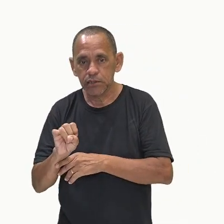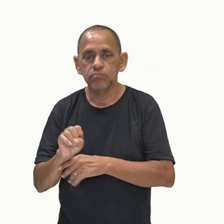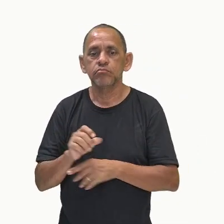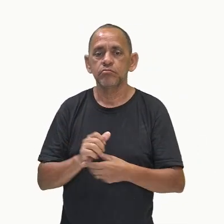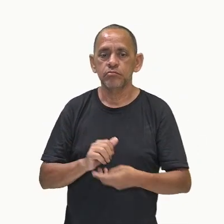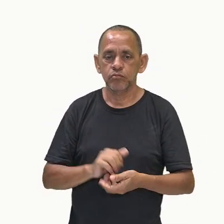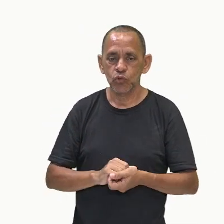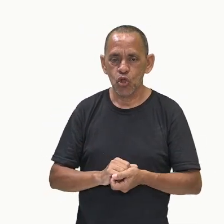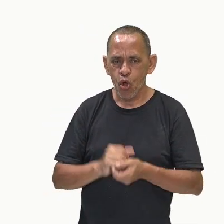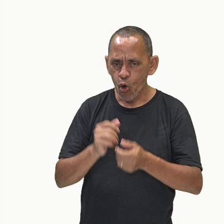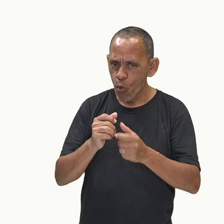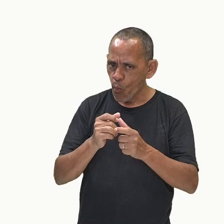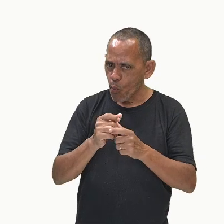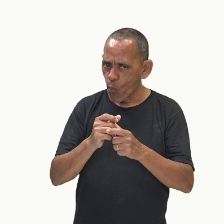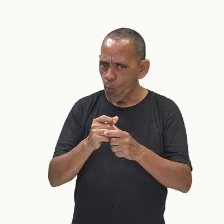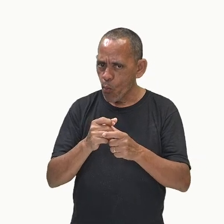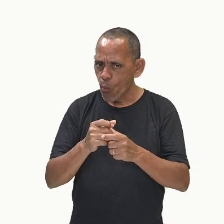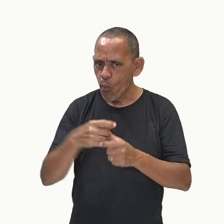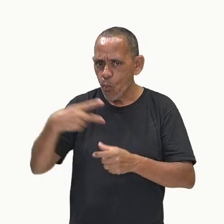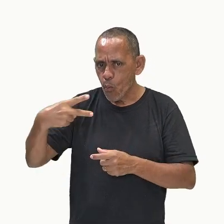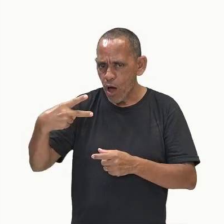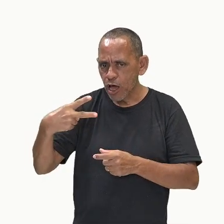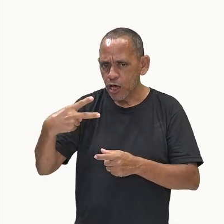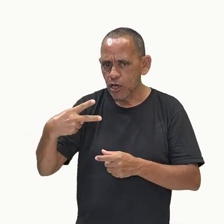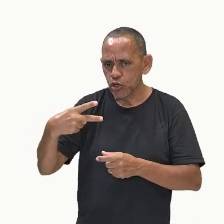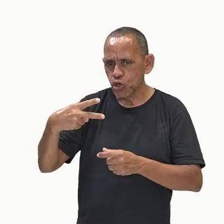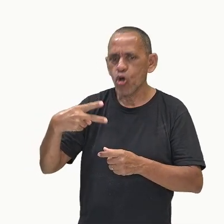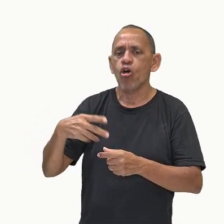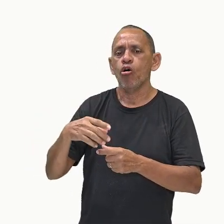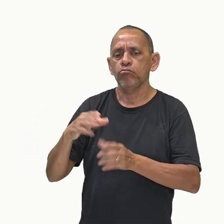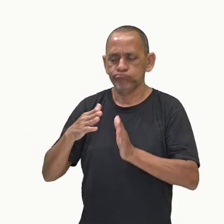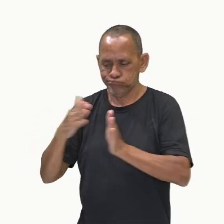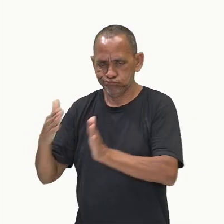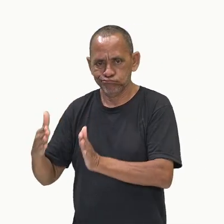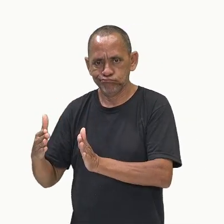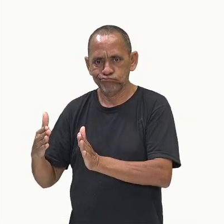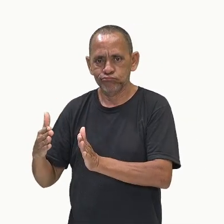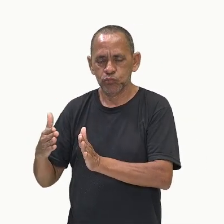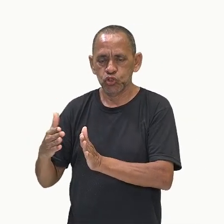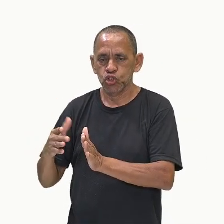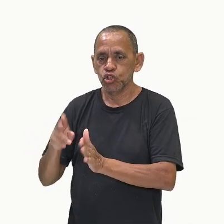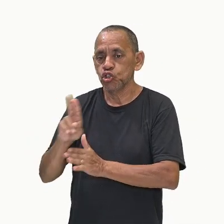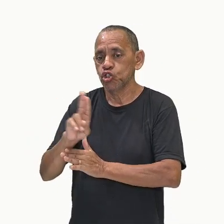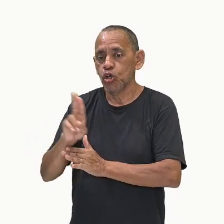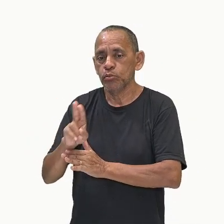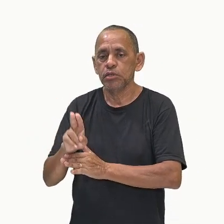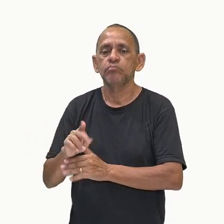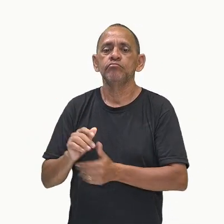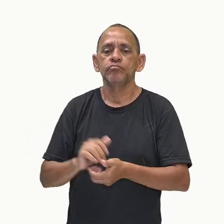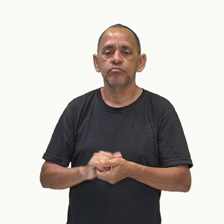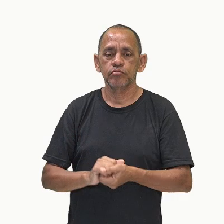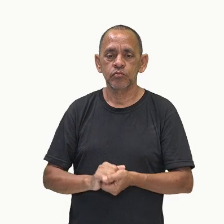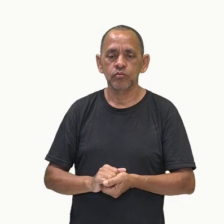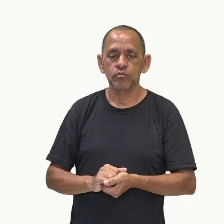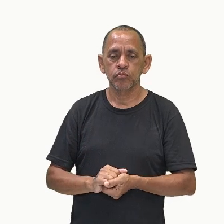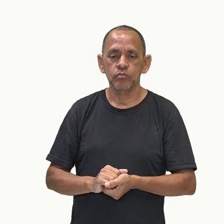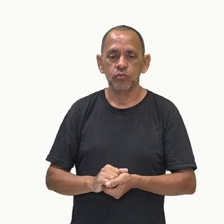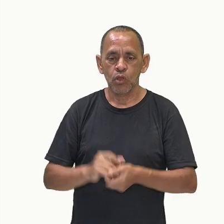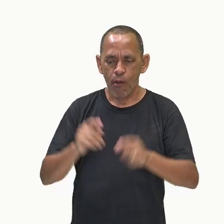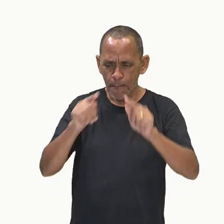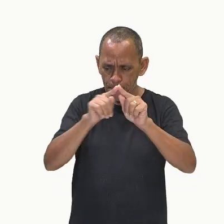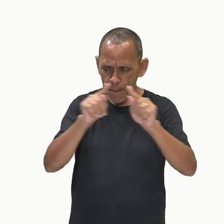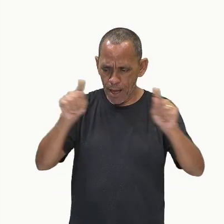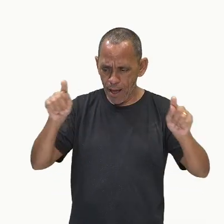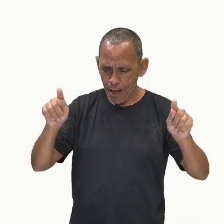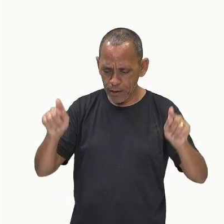igual à soma do quadrado dos outros dois lados, ele é chamado de retângulo. Por exemplo, nós acabamos de ver um aqui agora